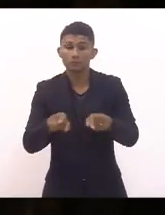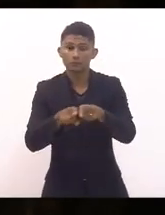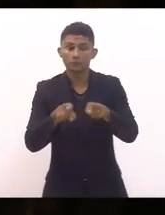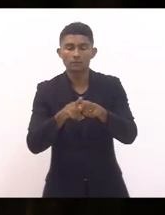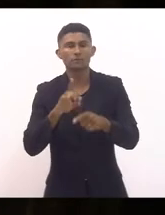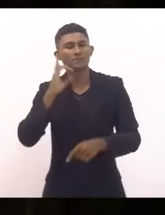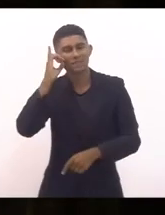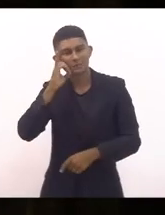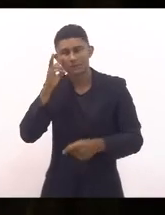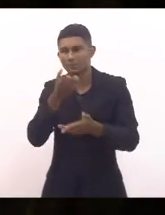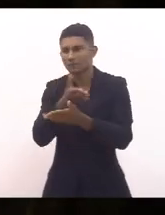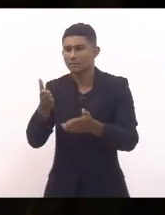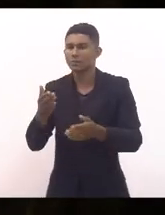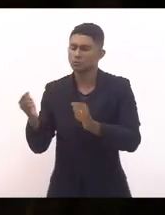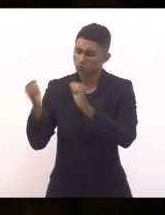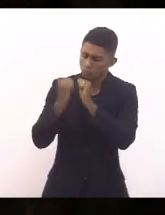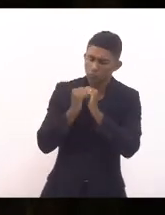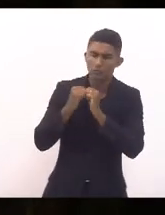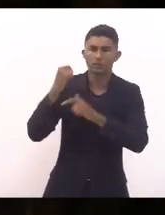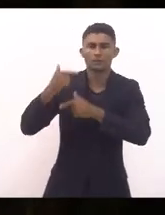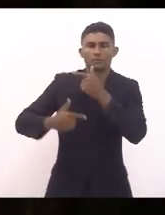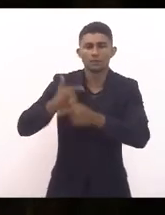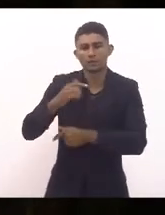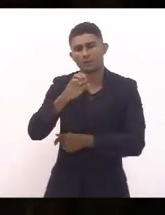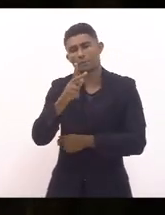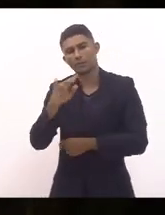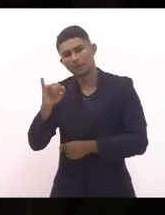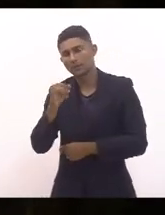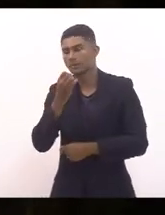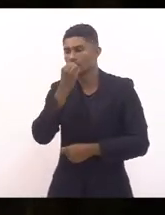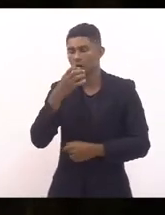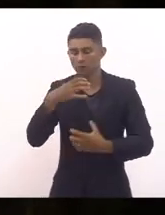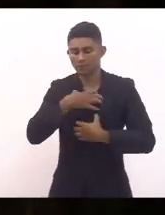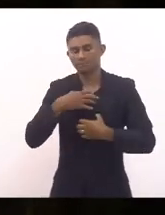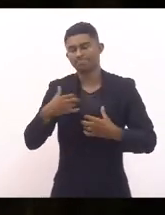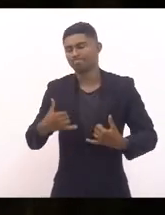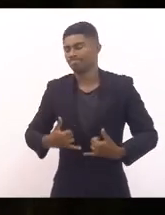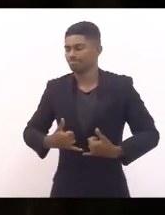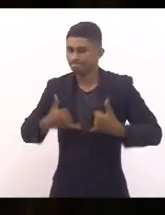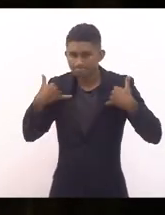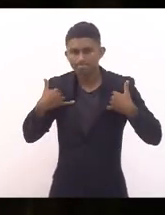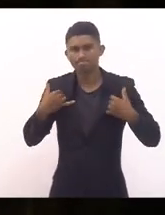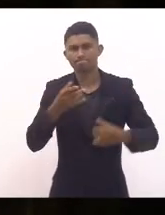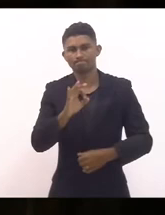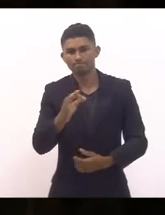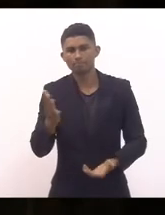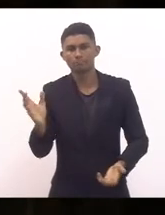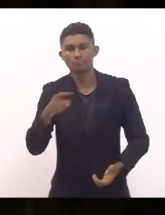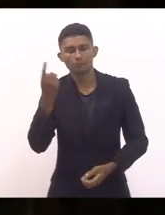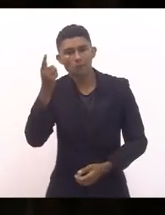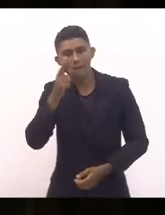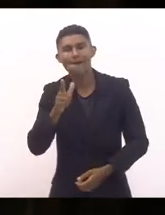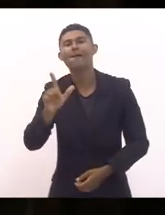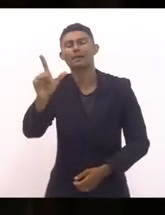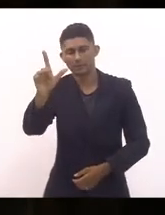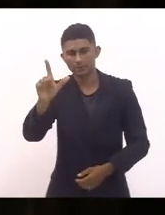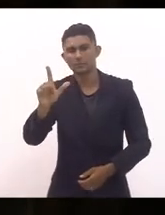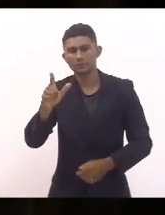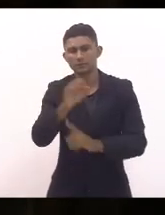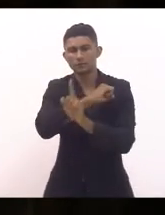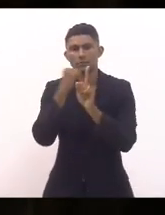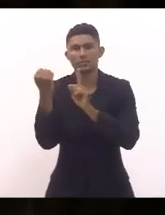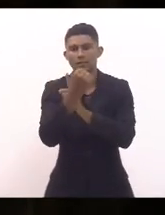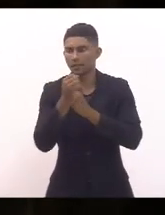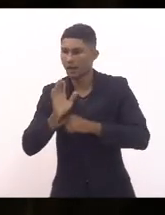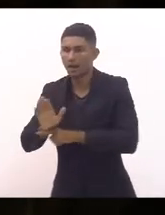que trabalharam comigo nessa CPI, dizer que eu estou muito honrado, muito orgulhoso de a gente ter dado uma pronta resposta à